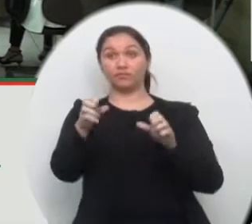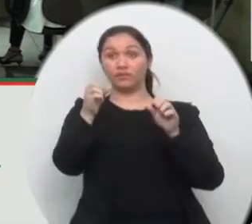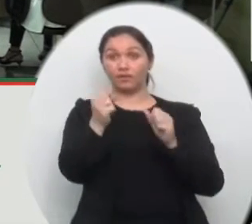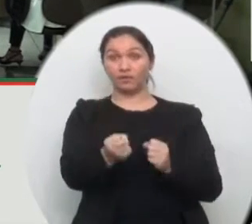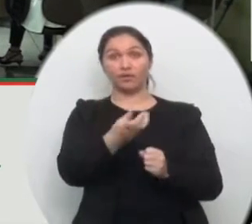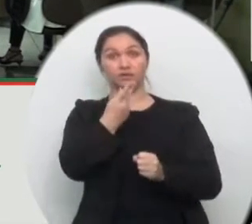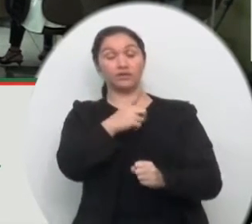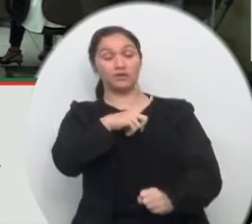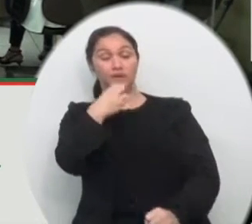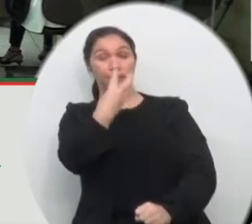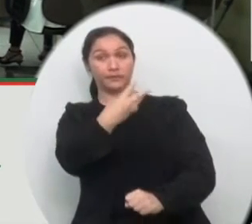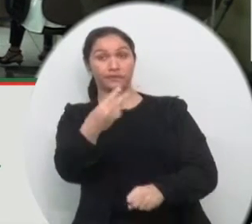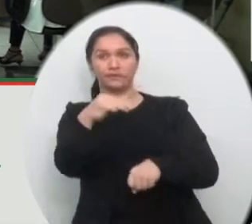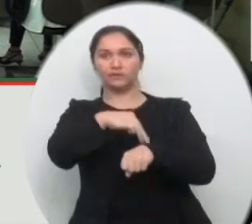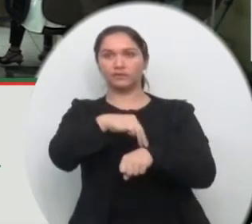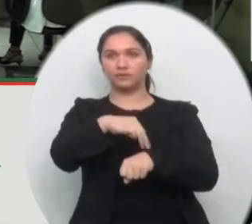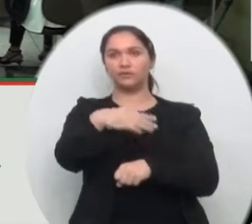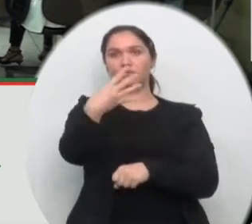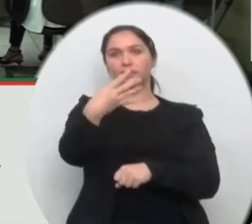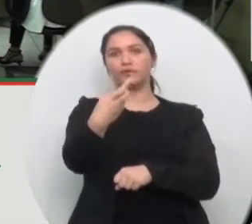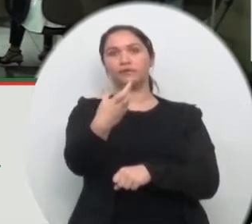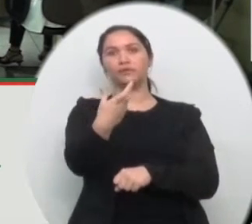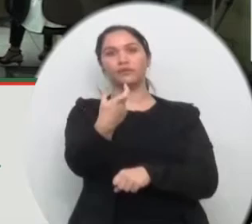minutos e 46 segundos.